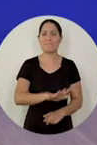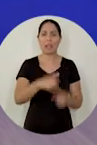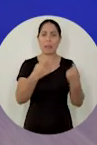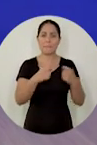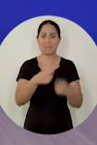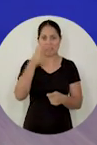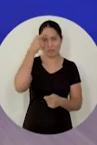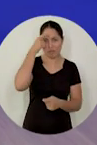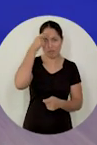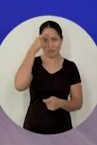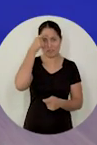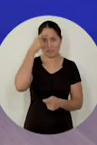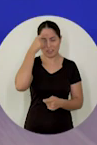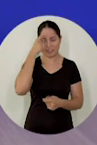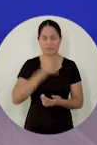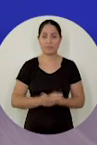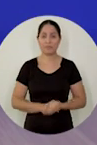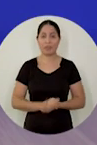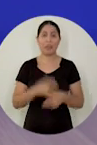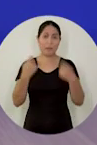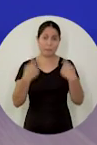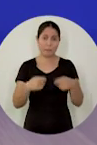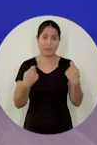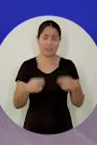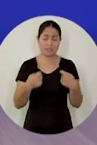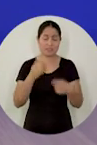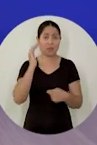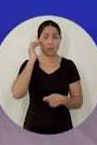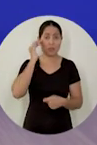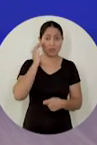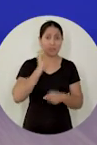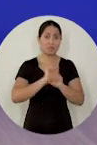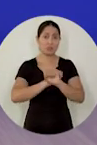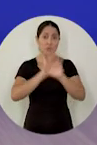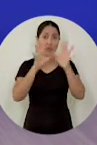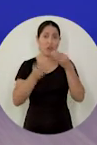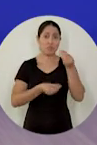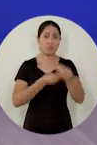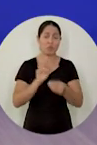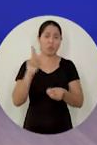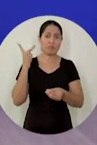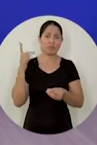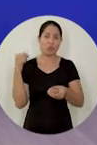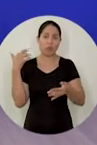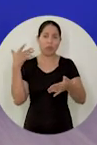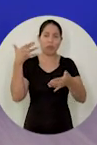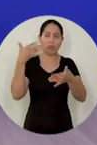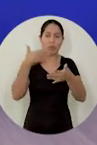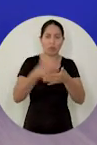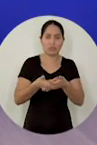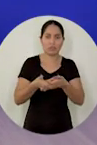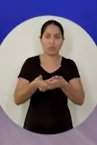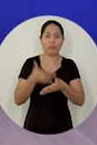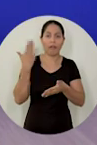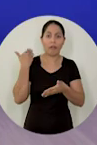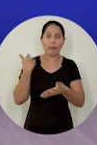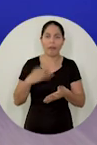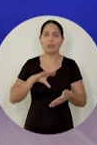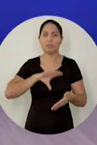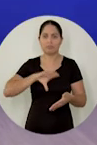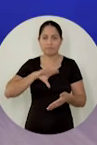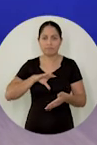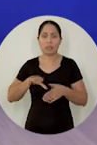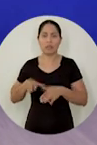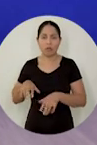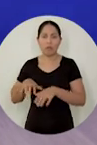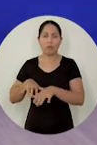consciência sobre este tema. É necessária a compreensão sobre o processo histórico de ocupação de terras no país,